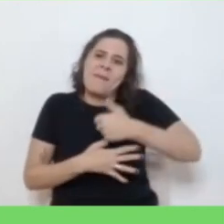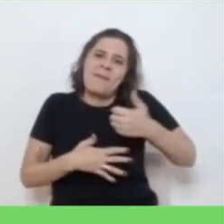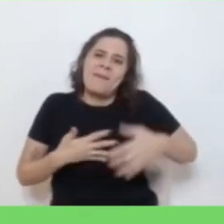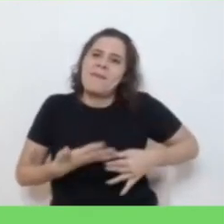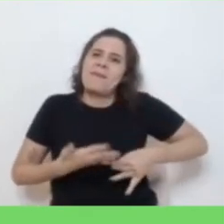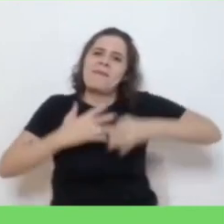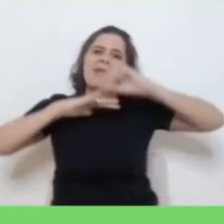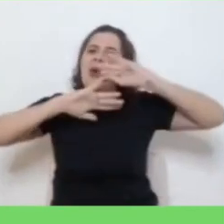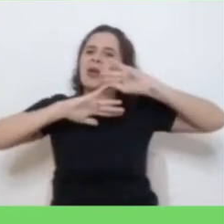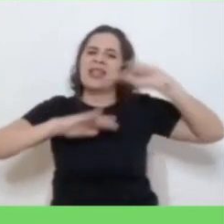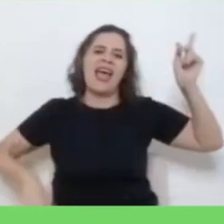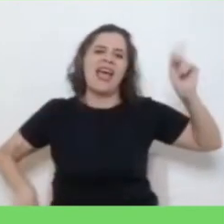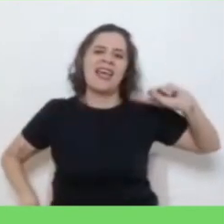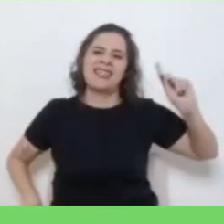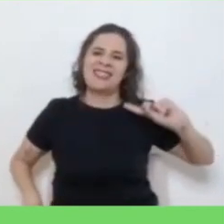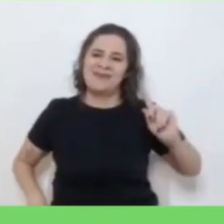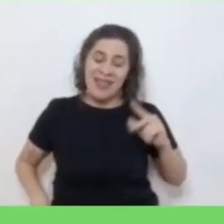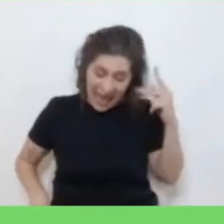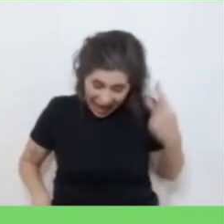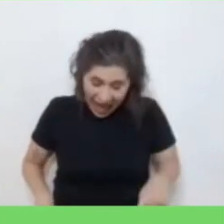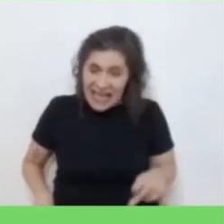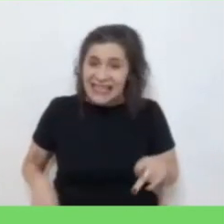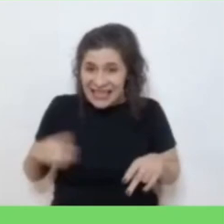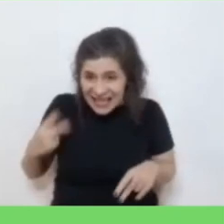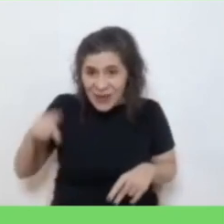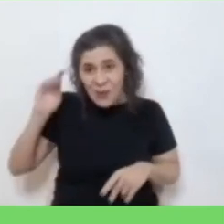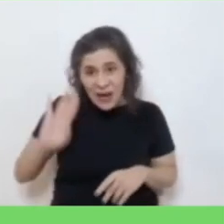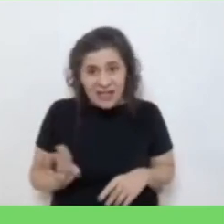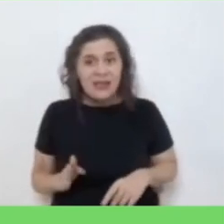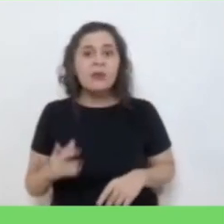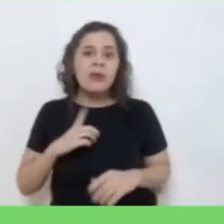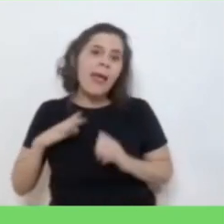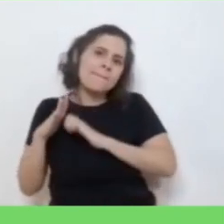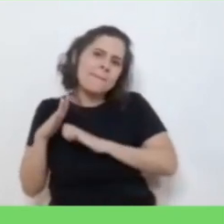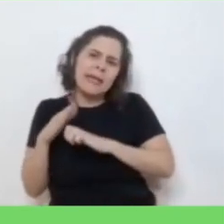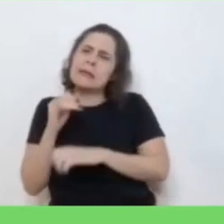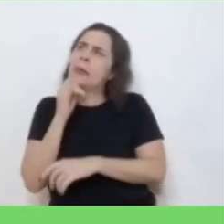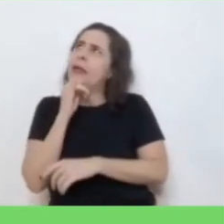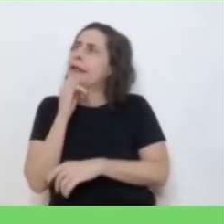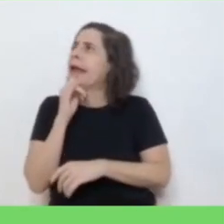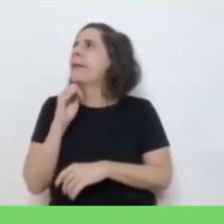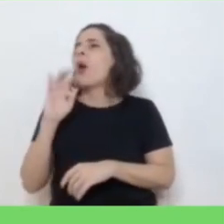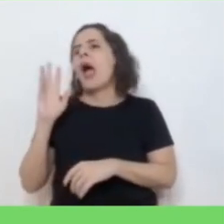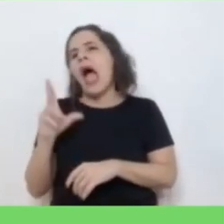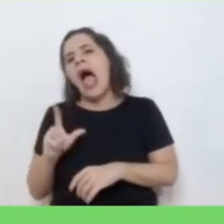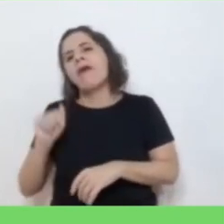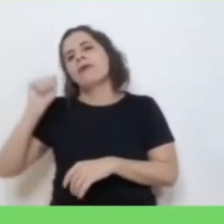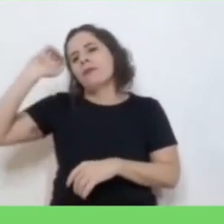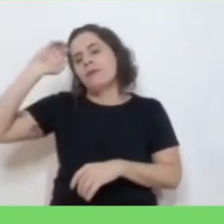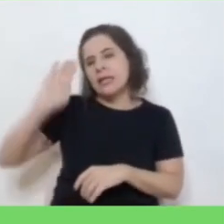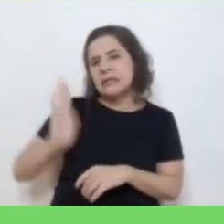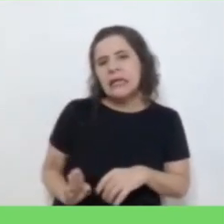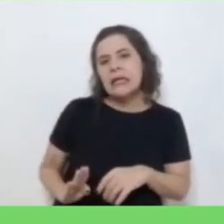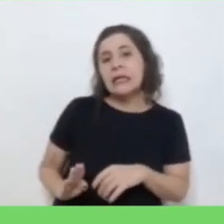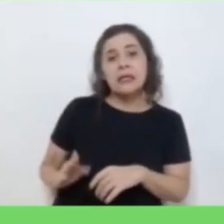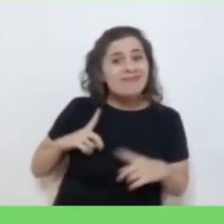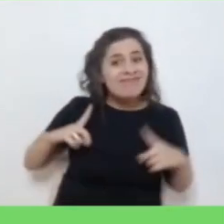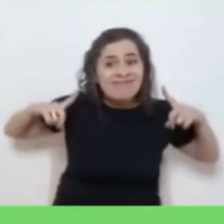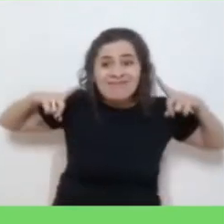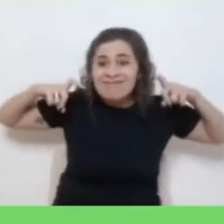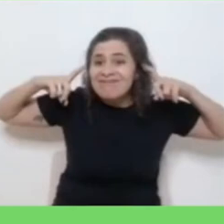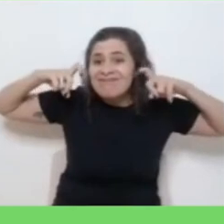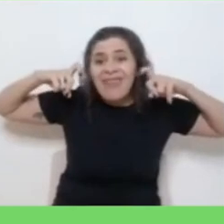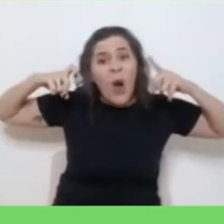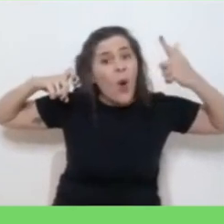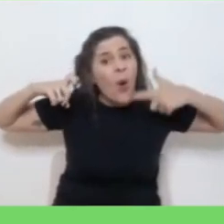de estúdios aqui no Brasil mesmo, que trabalham com algumas temáticas, como afro-brasileiras, né? Eles têm uma dificuldade